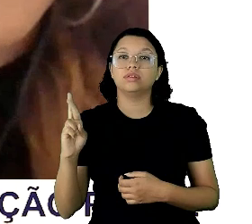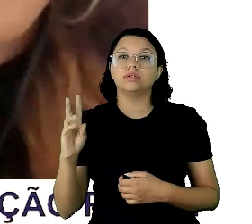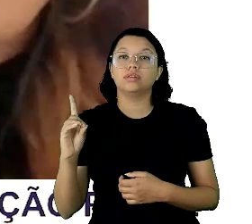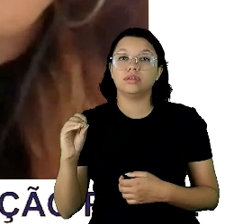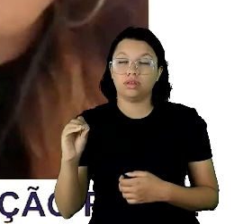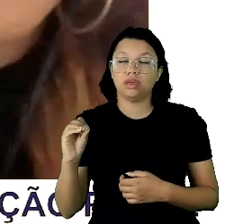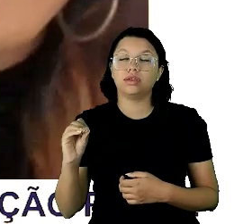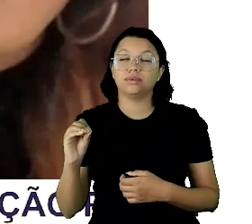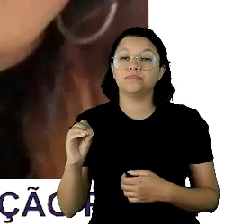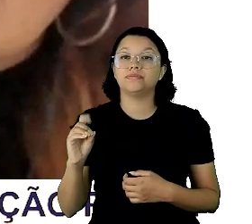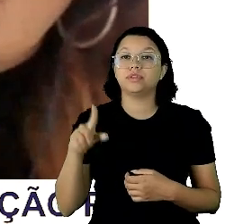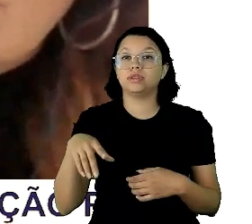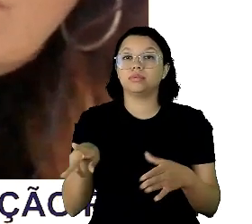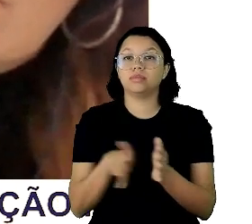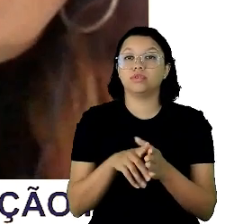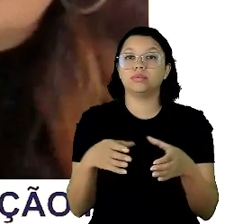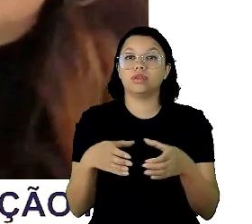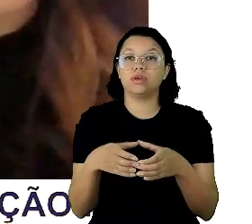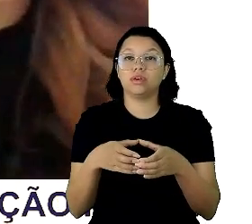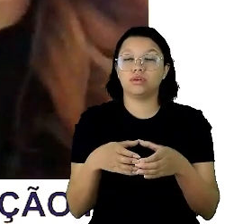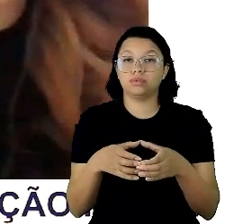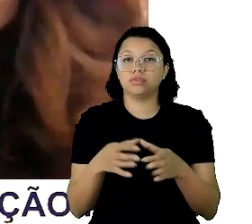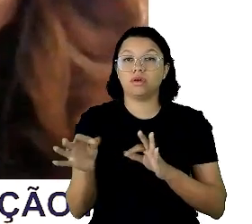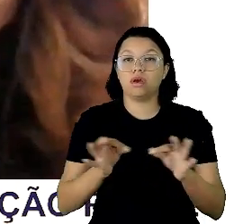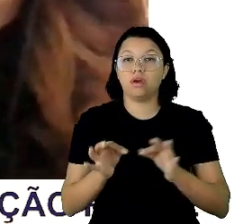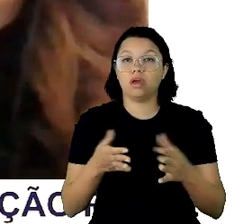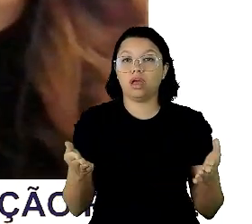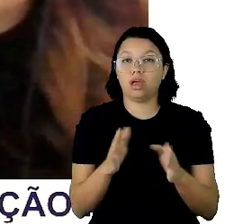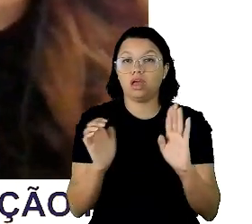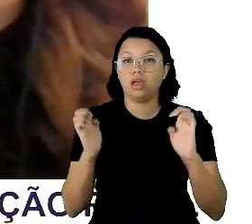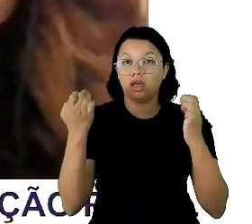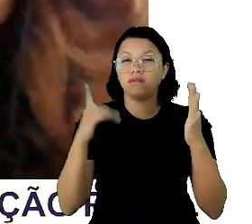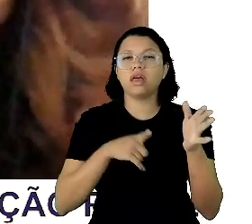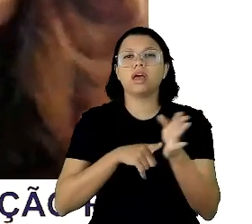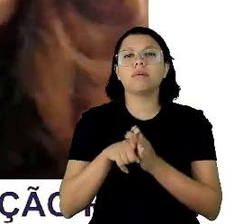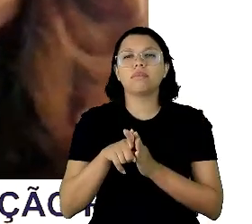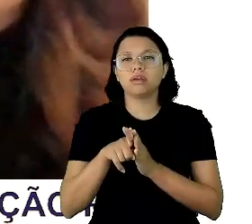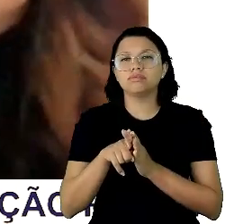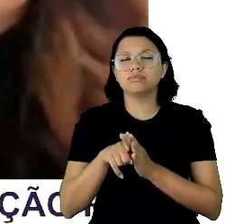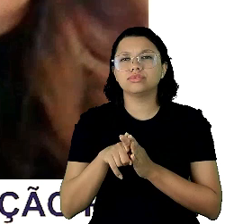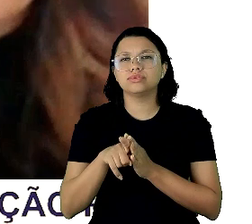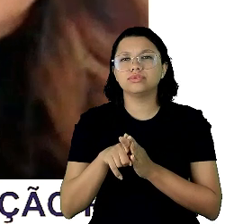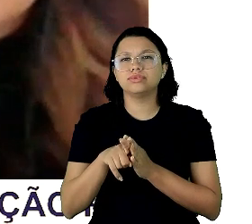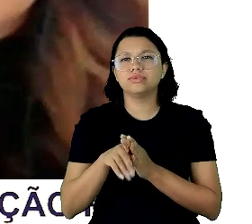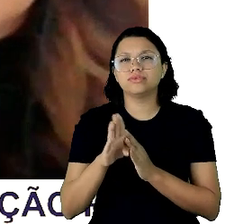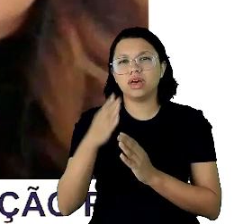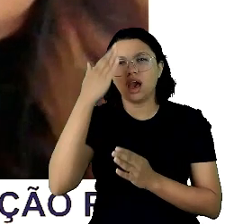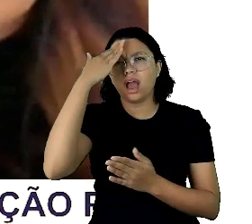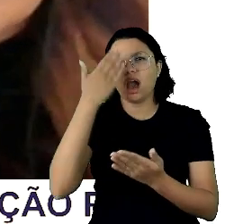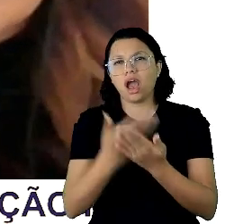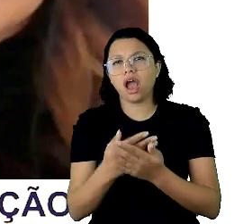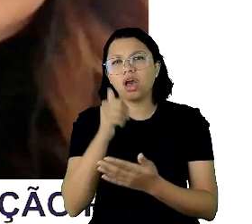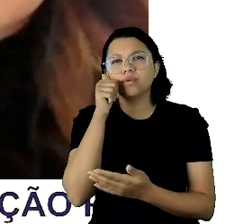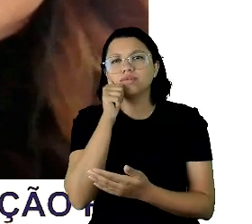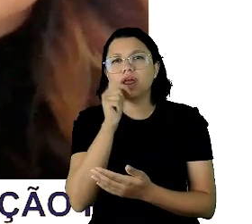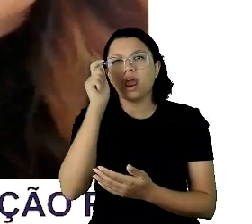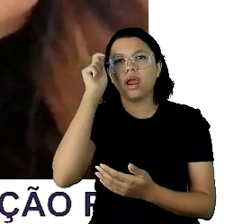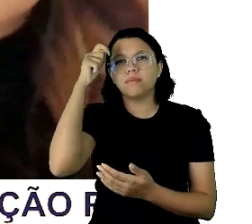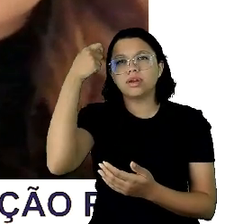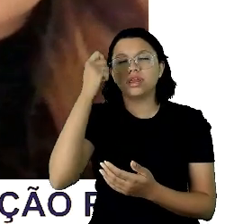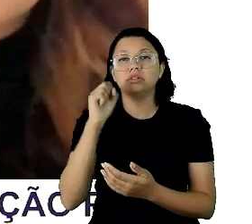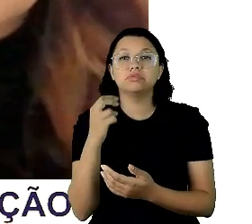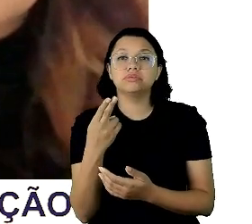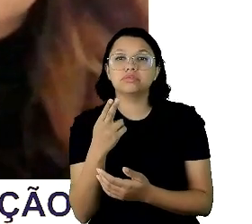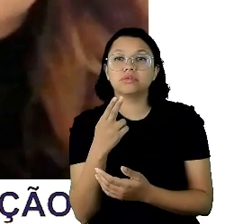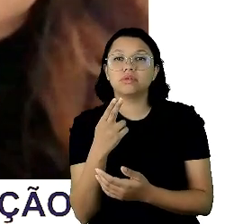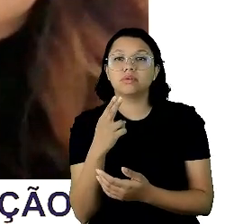da comissão e organiza este evento, ele pergunta para você se você acredita que mulheres negras ou mulheres